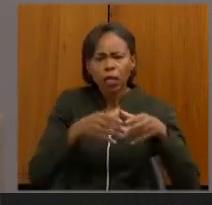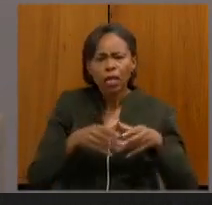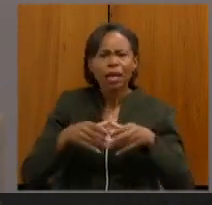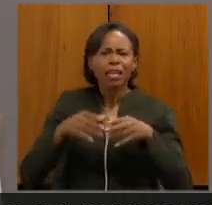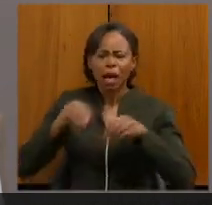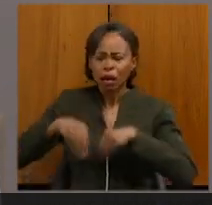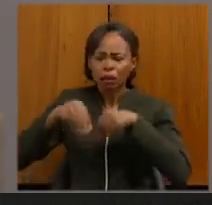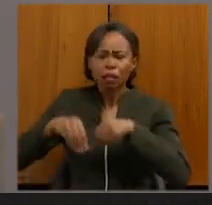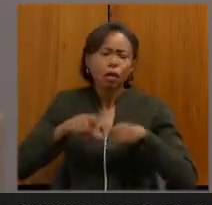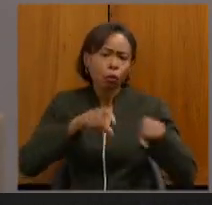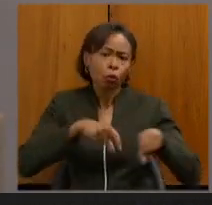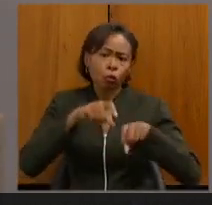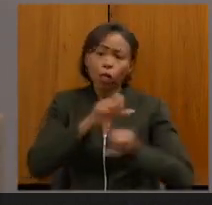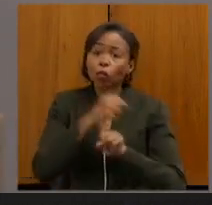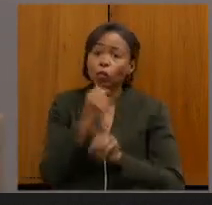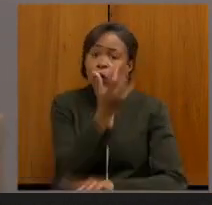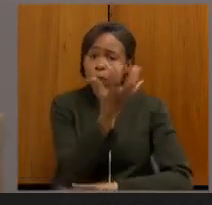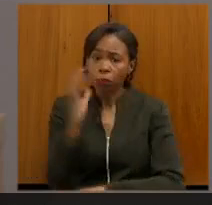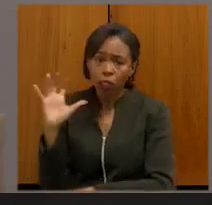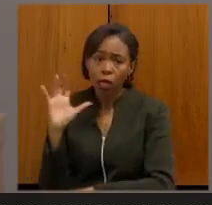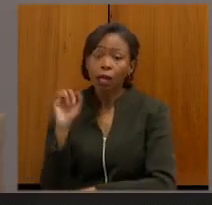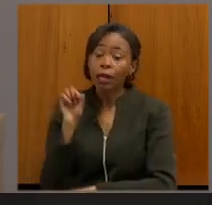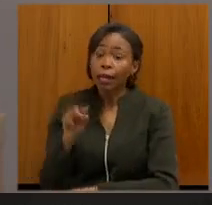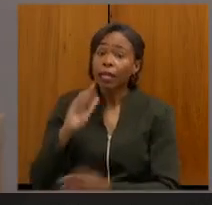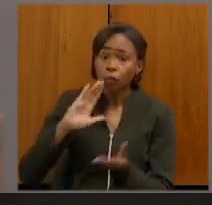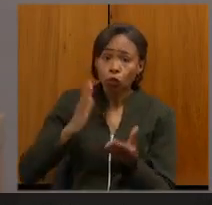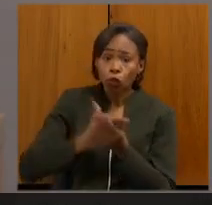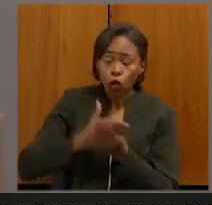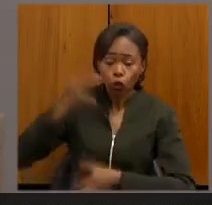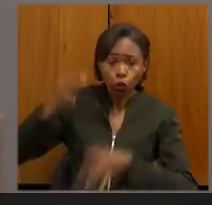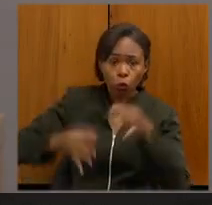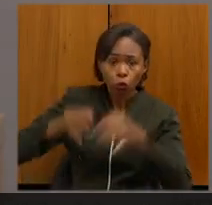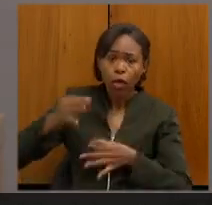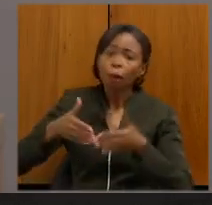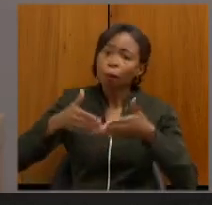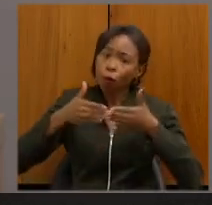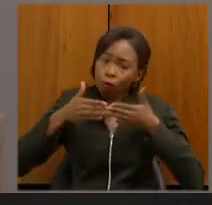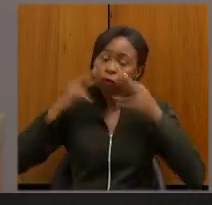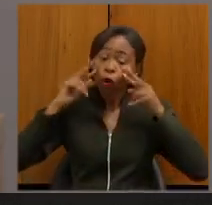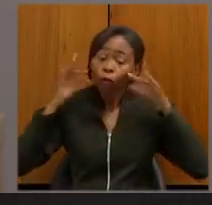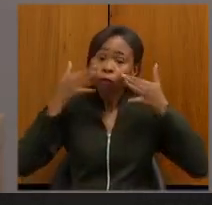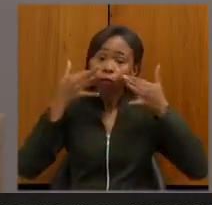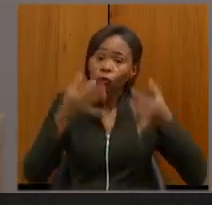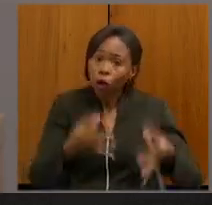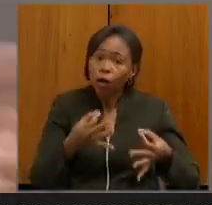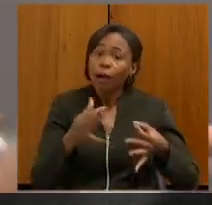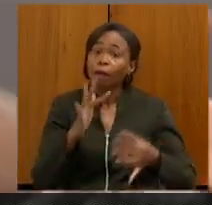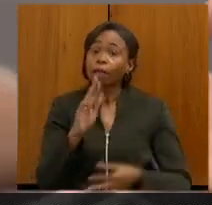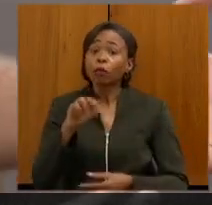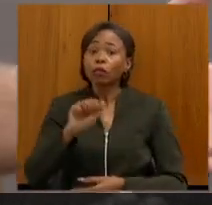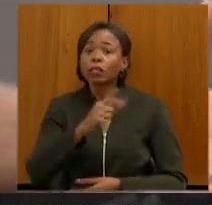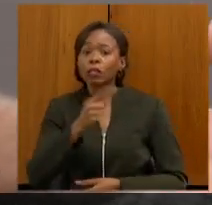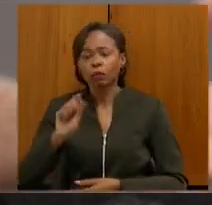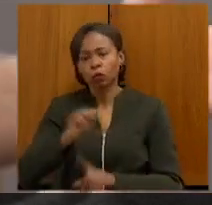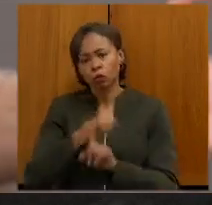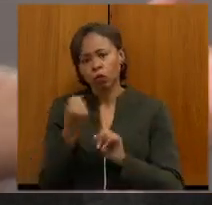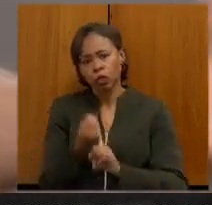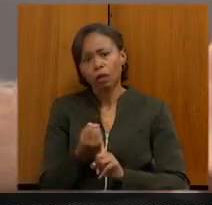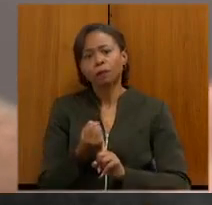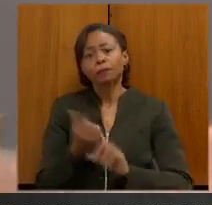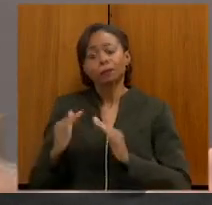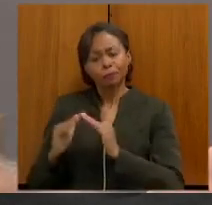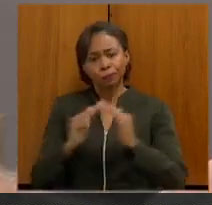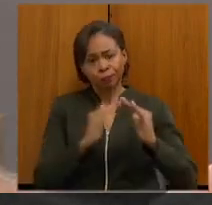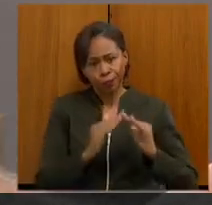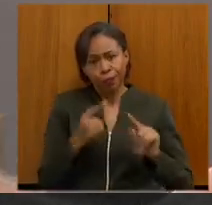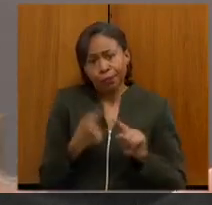urbanos socioambientais que considere a questão da função social da propriedade porque senão vai desaguar